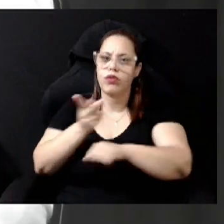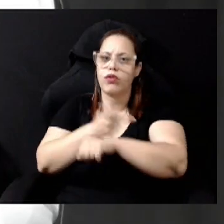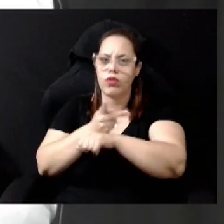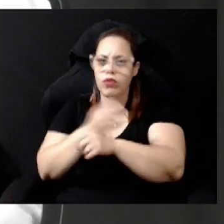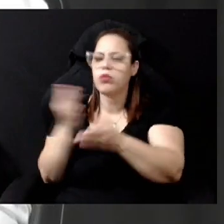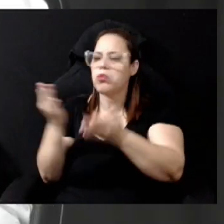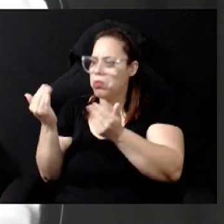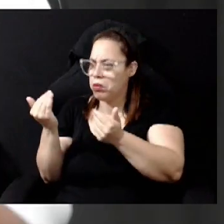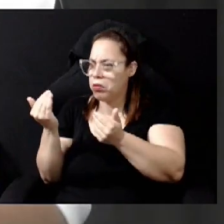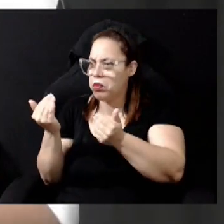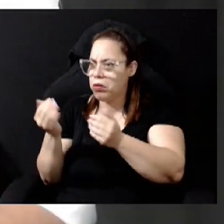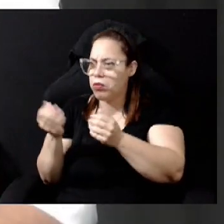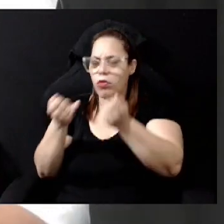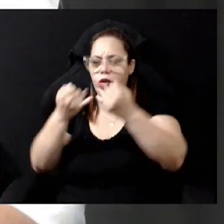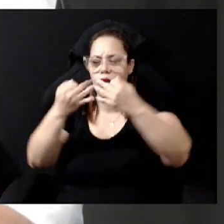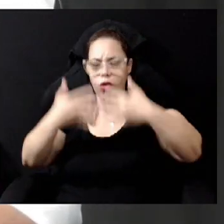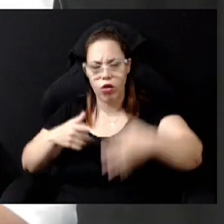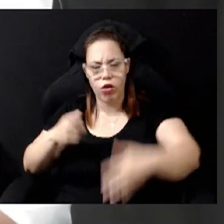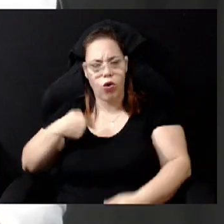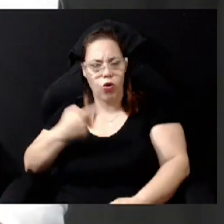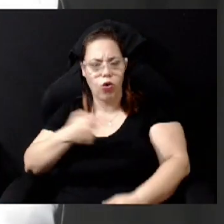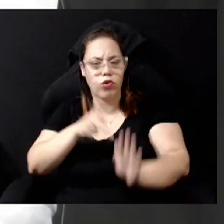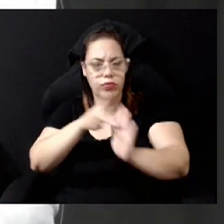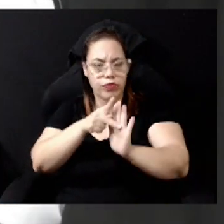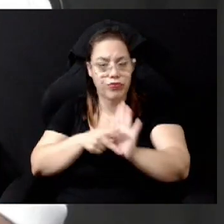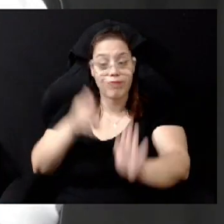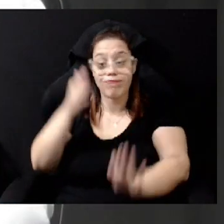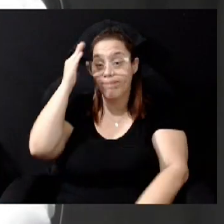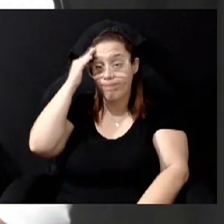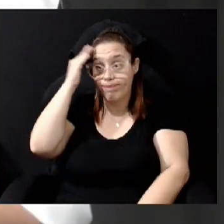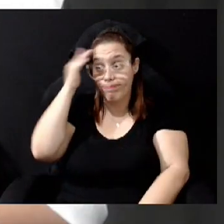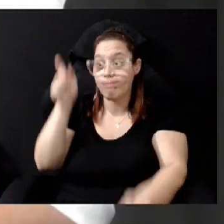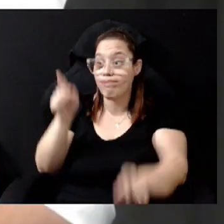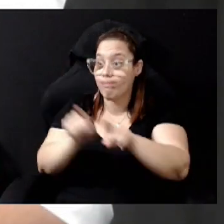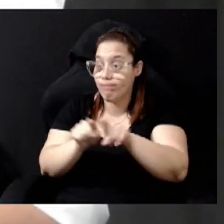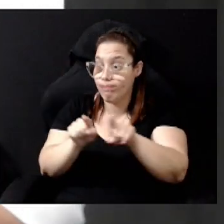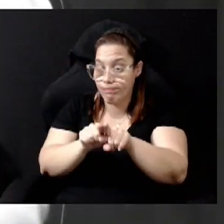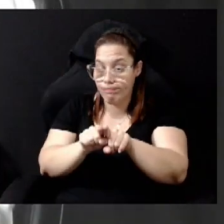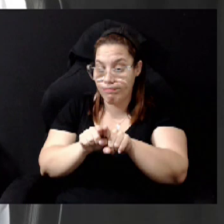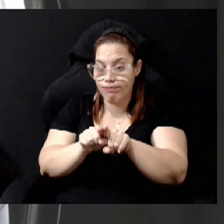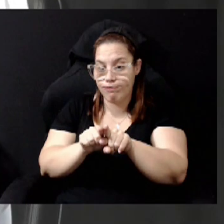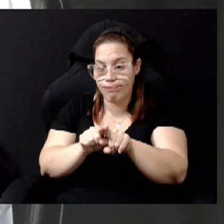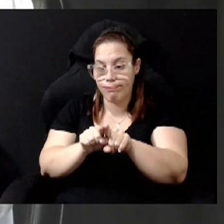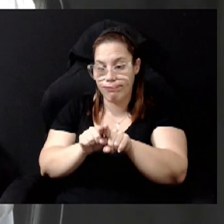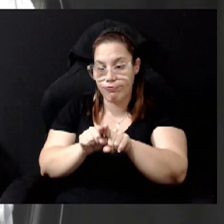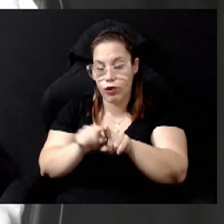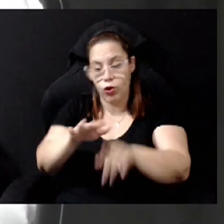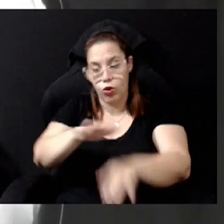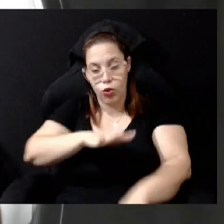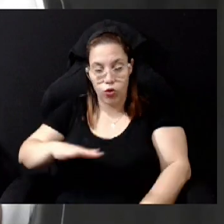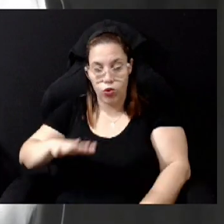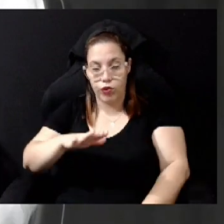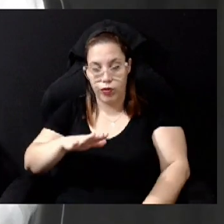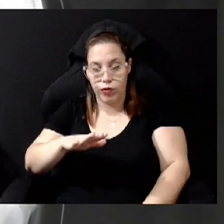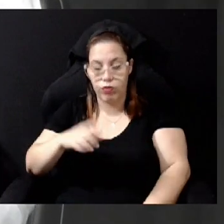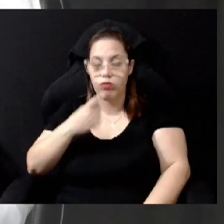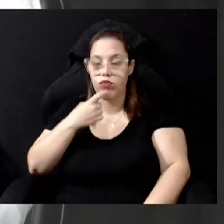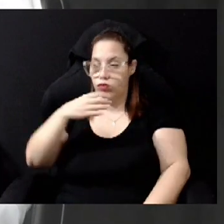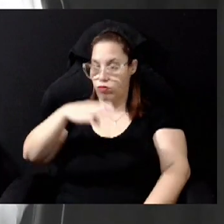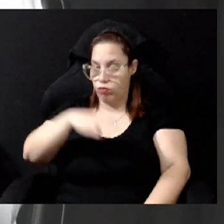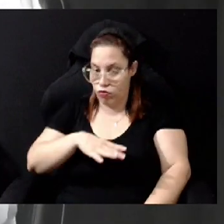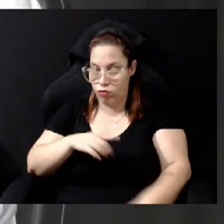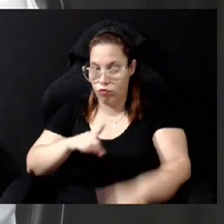explicar para eles o nosso projeto, para eles entenderem também o projeto tanto localmente quanto para a cidade de Campinas, mas a eleição